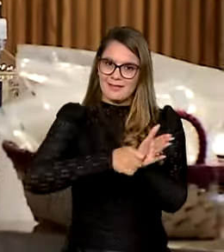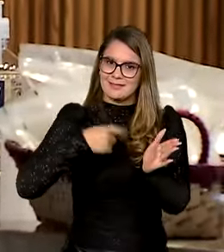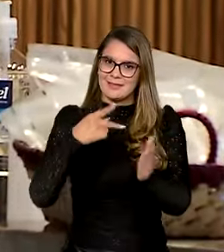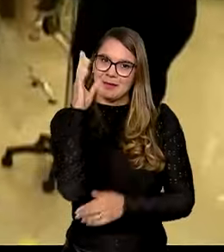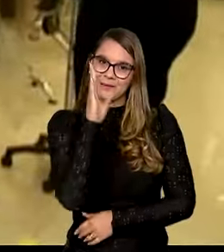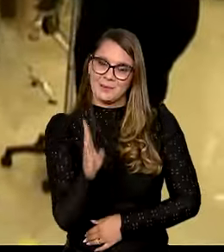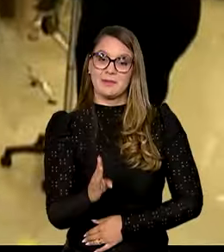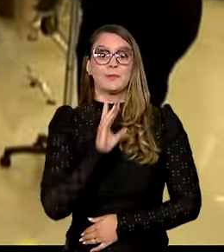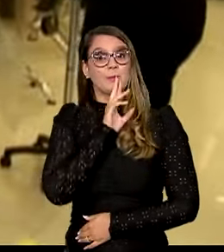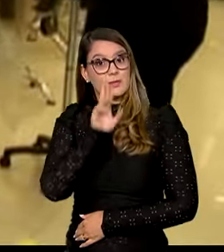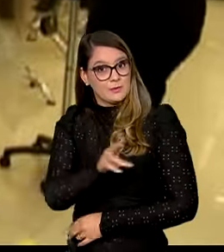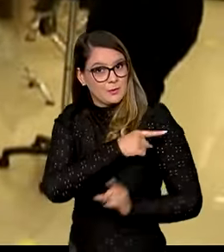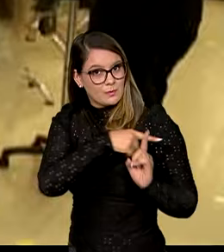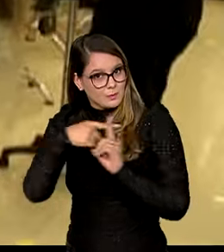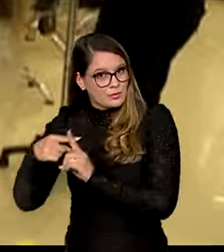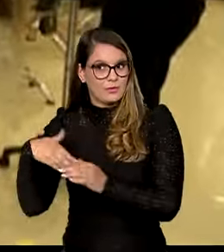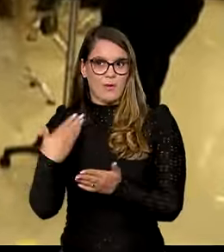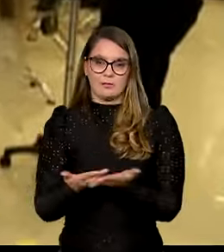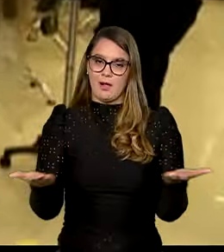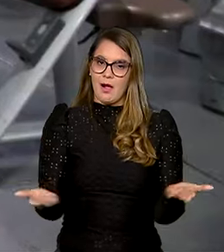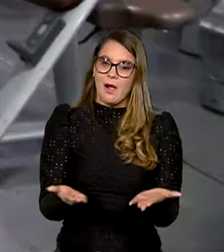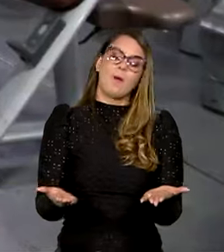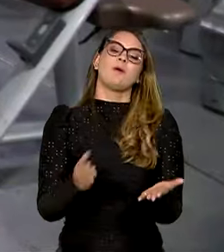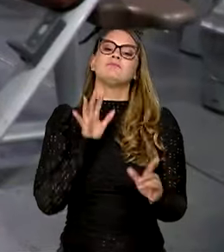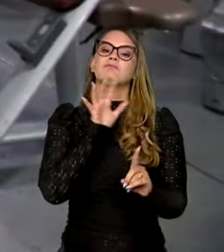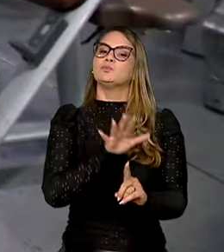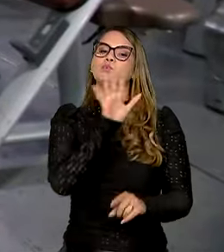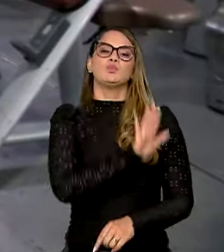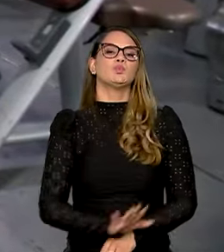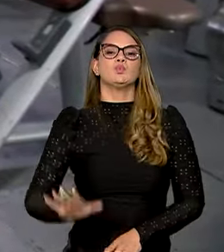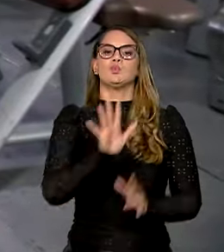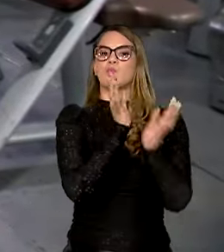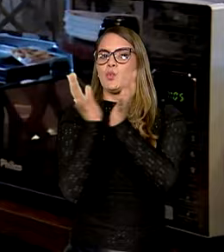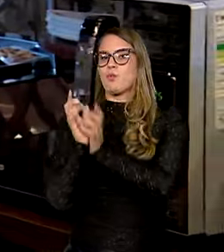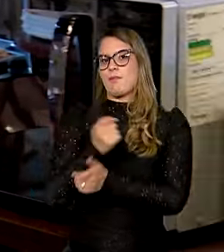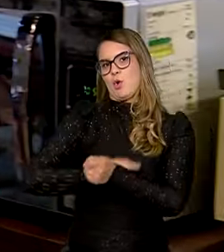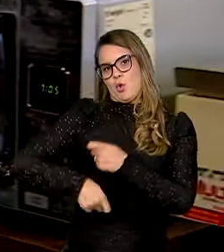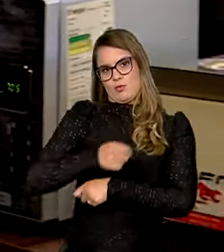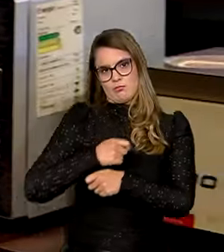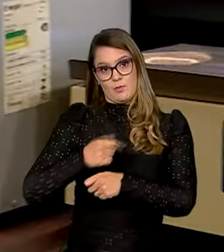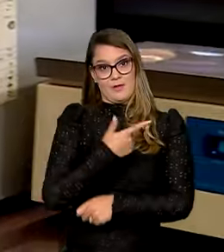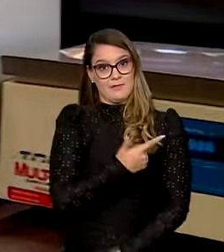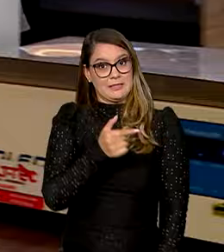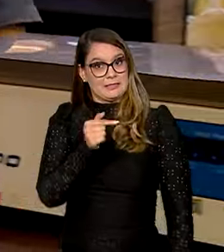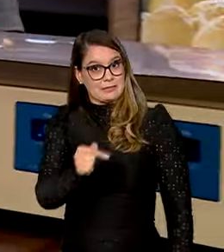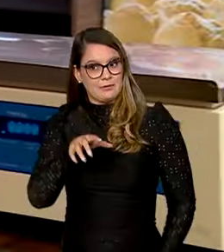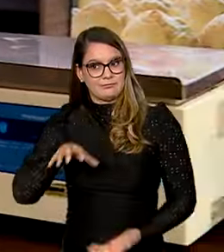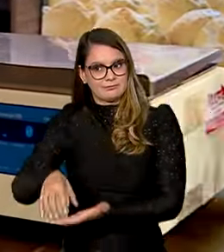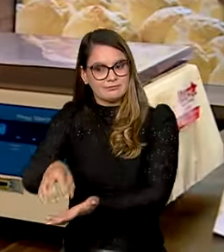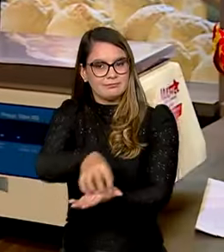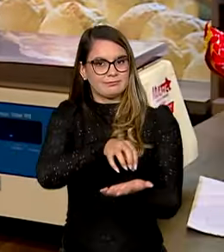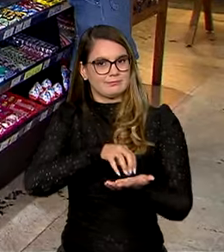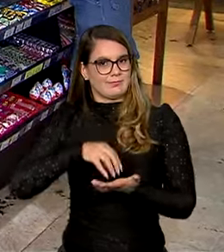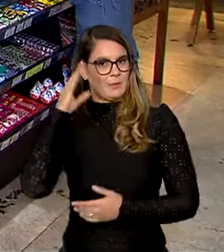país O Resultado positivo até agora atinge todos os grupos econômicos e as 27 unidades da